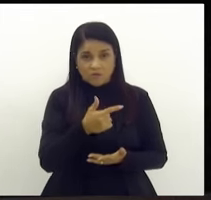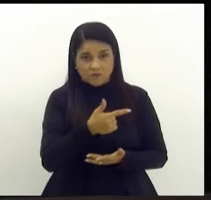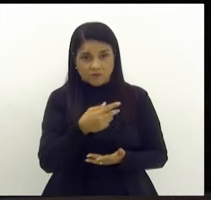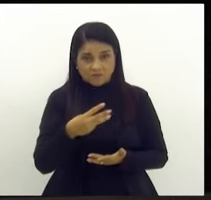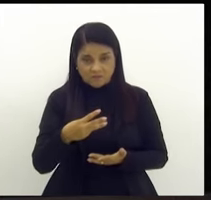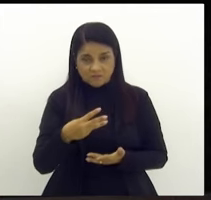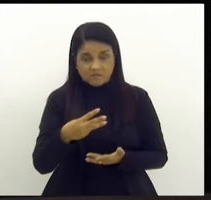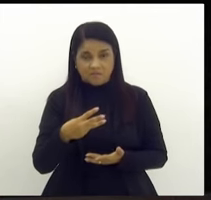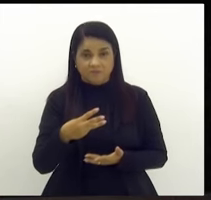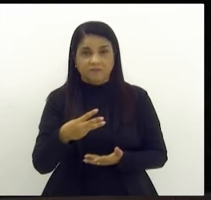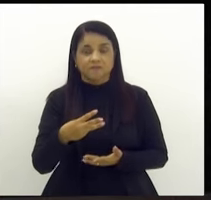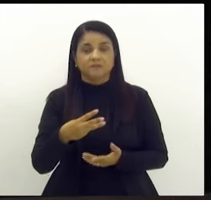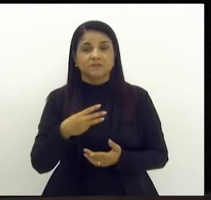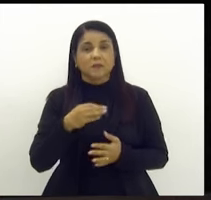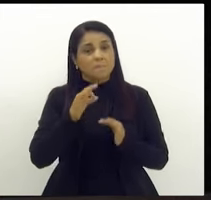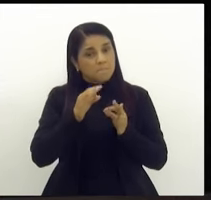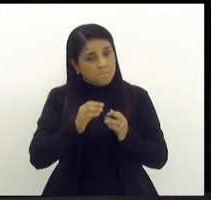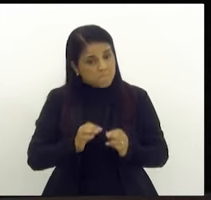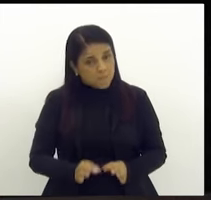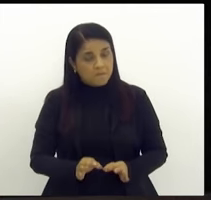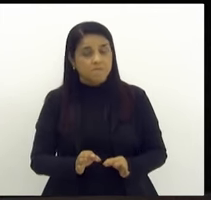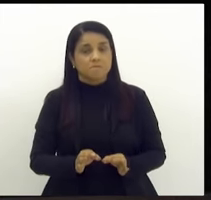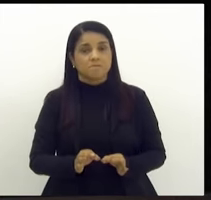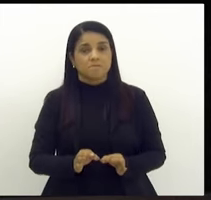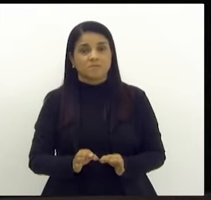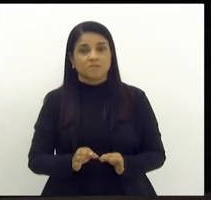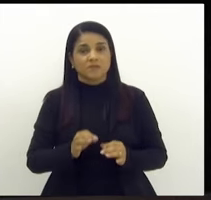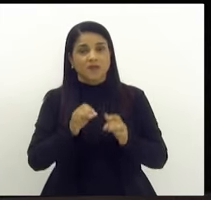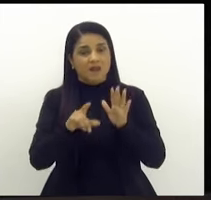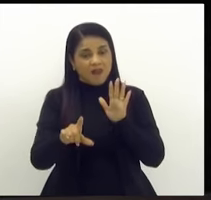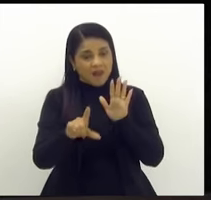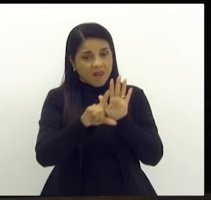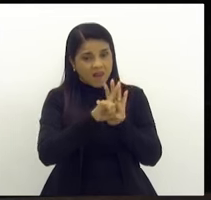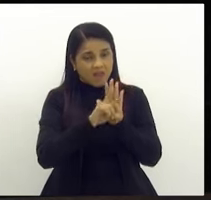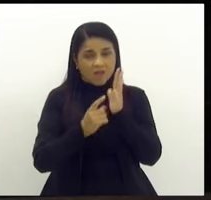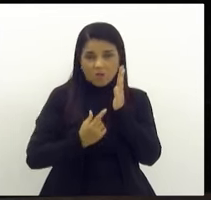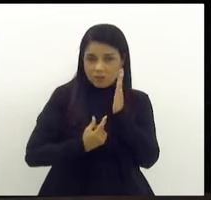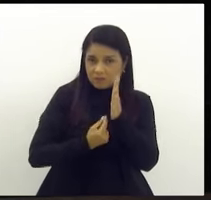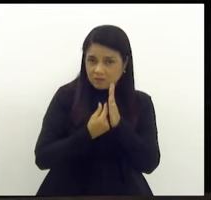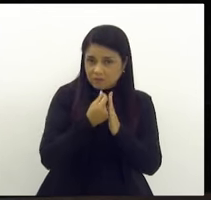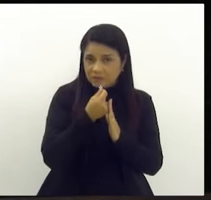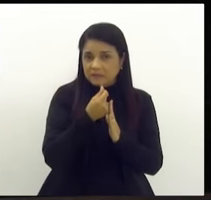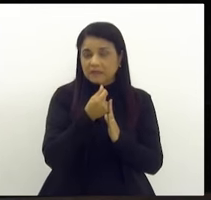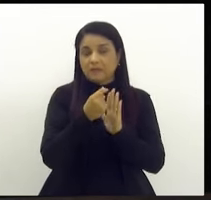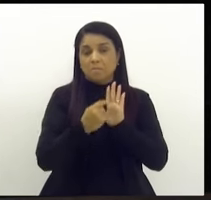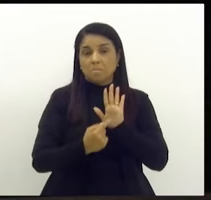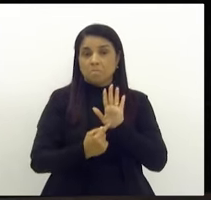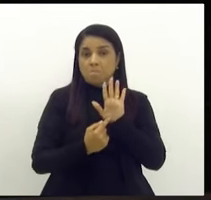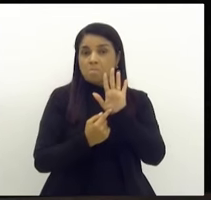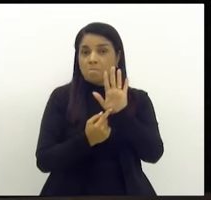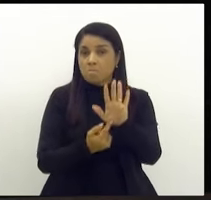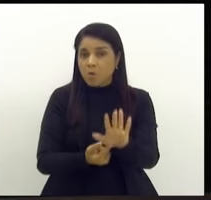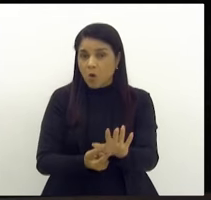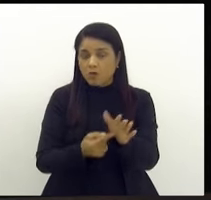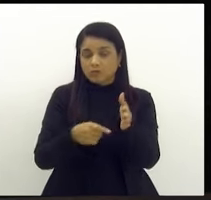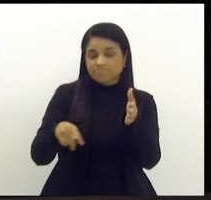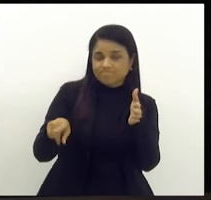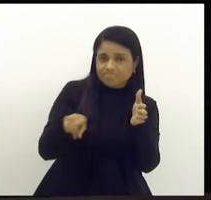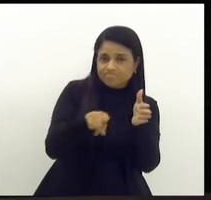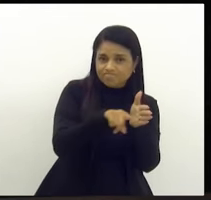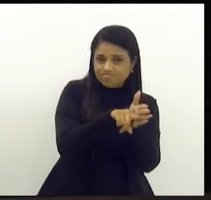o fato é que mesmo com essas leis orçamentárias que nos mostram né o déficit